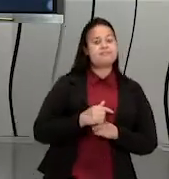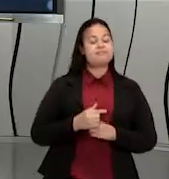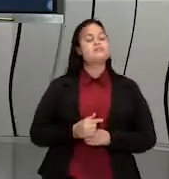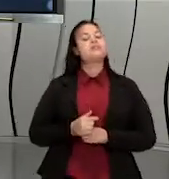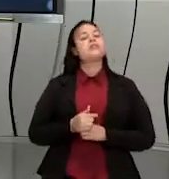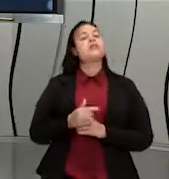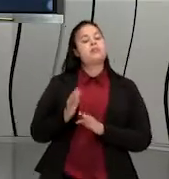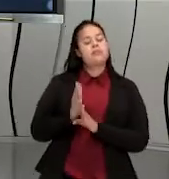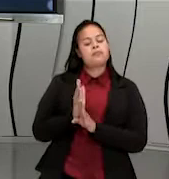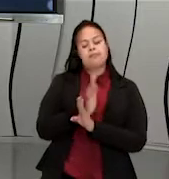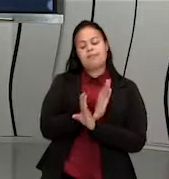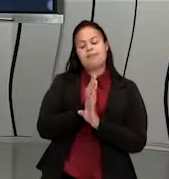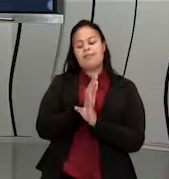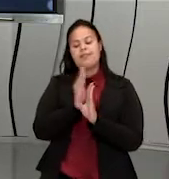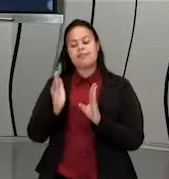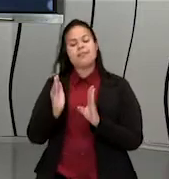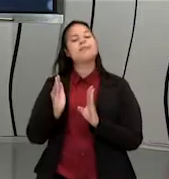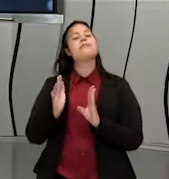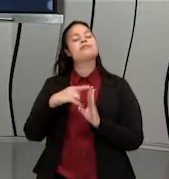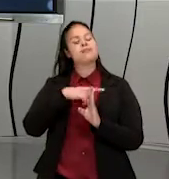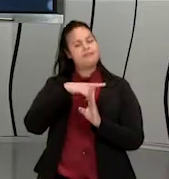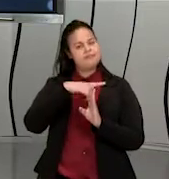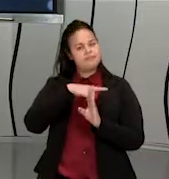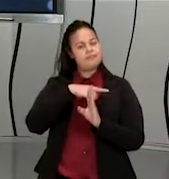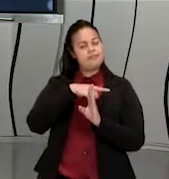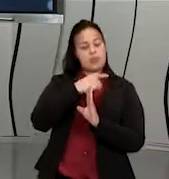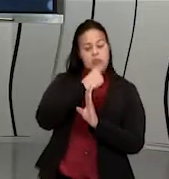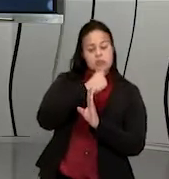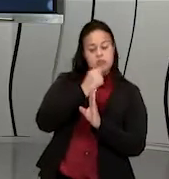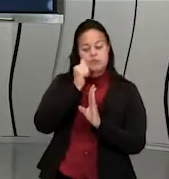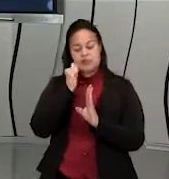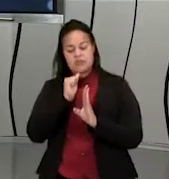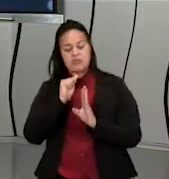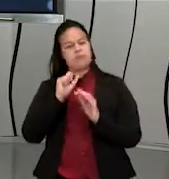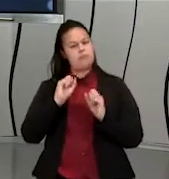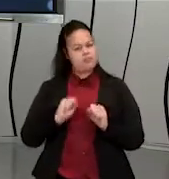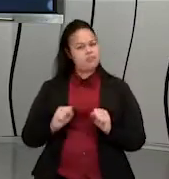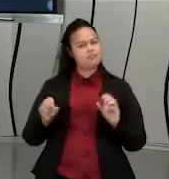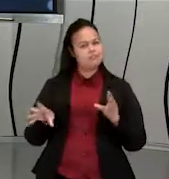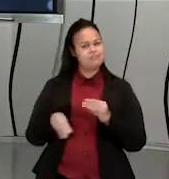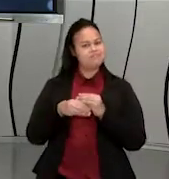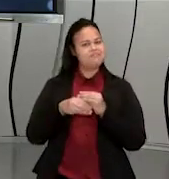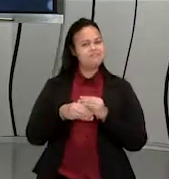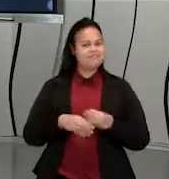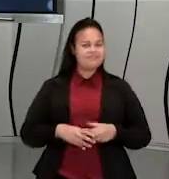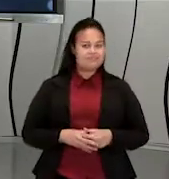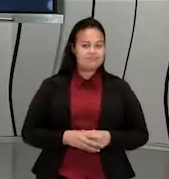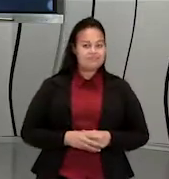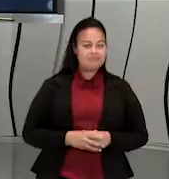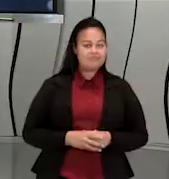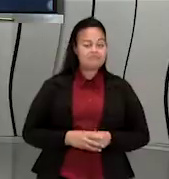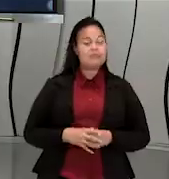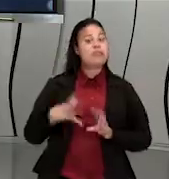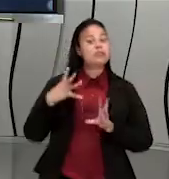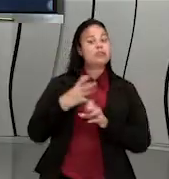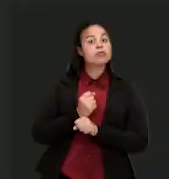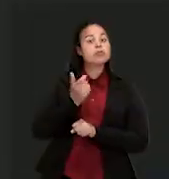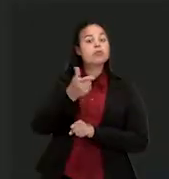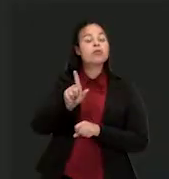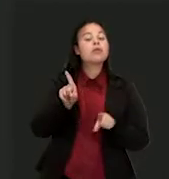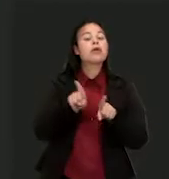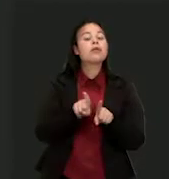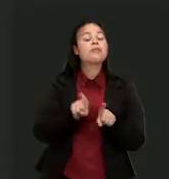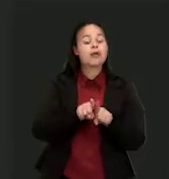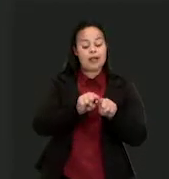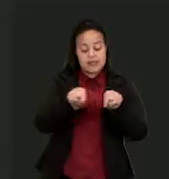tem metade de meninos, metade de meninas. Também a gente pode chegar nessa conclusão. Um outro cálculo,